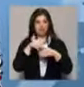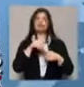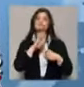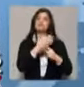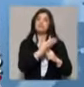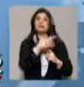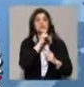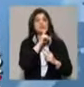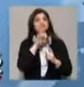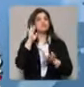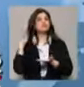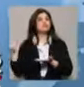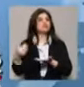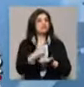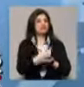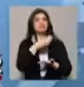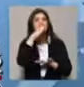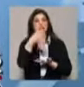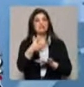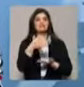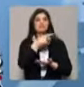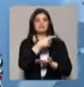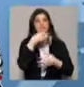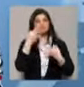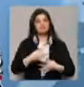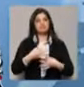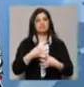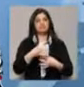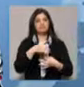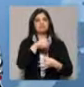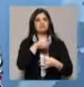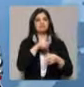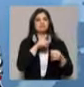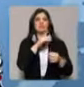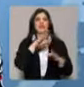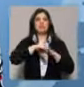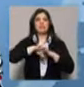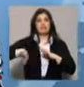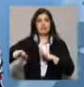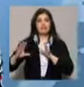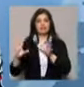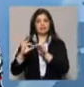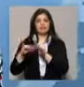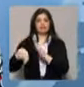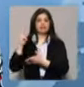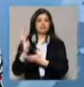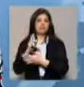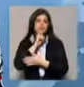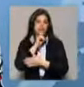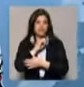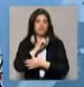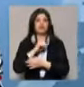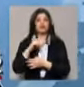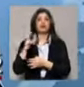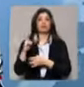eh sondagem revelarem que haveria uma derrota certa iminente da Coligação da direita e parece-me que Paulo portas de Passes Coelho